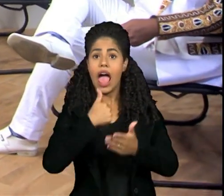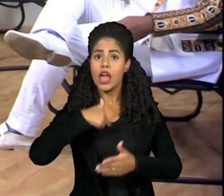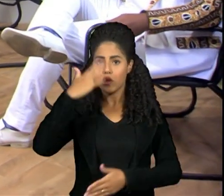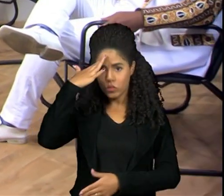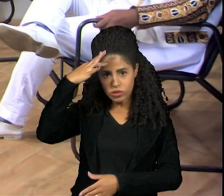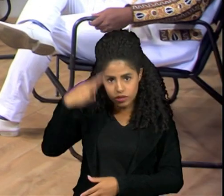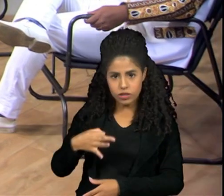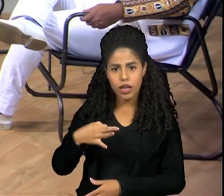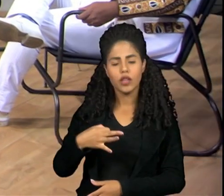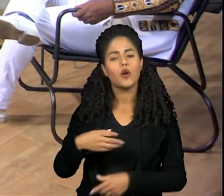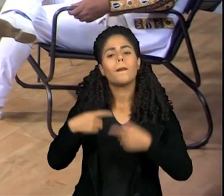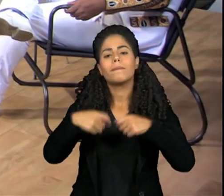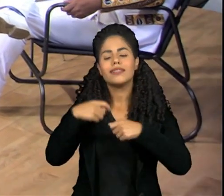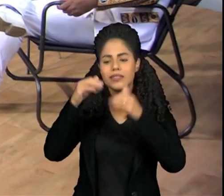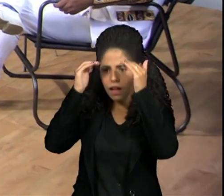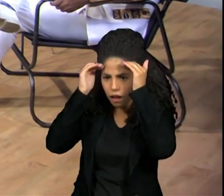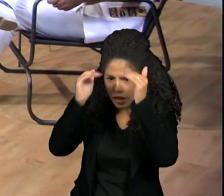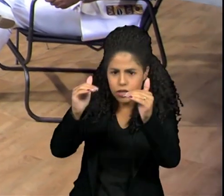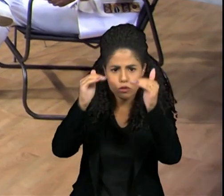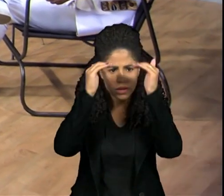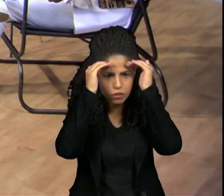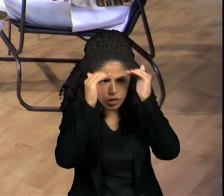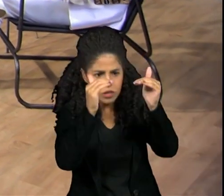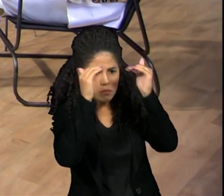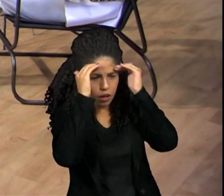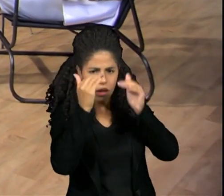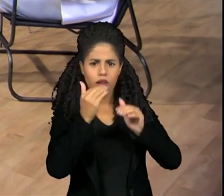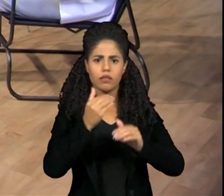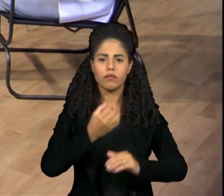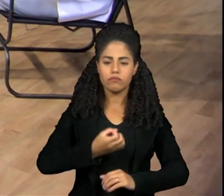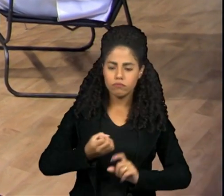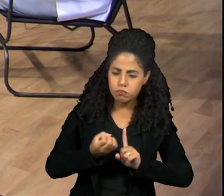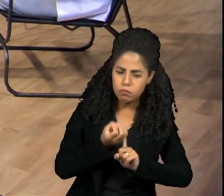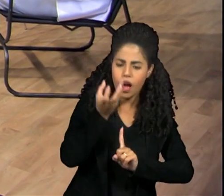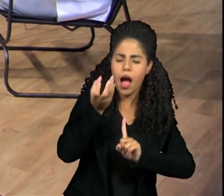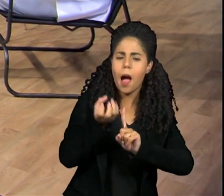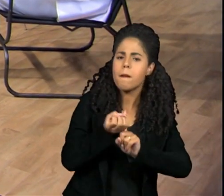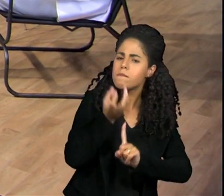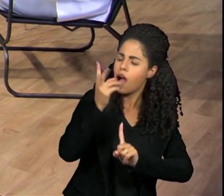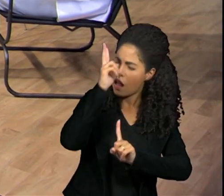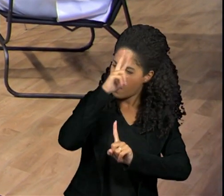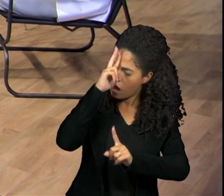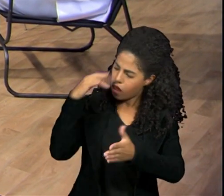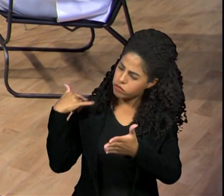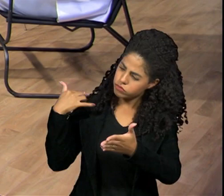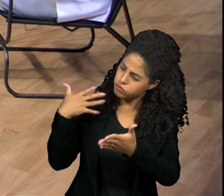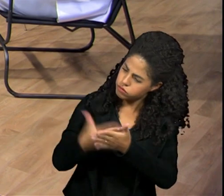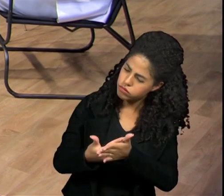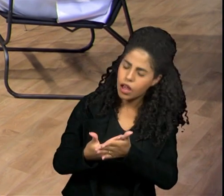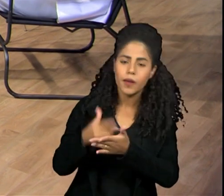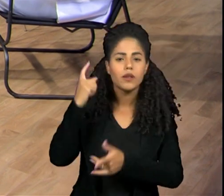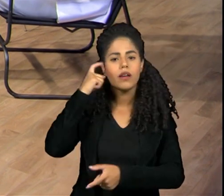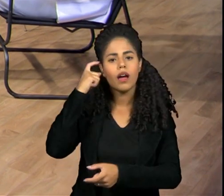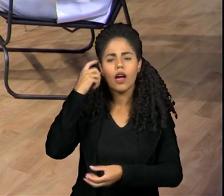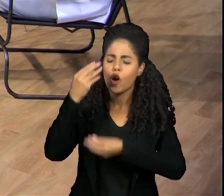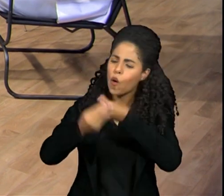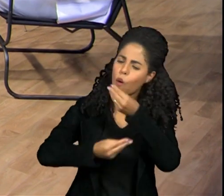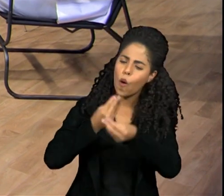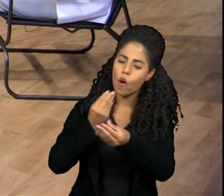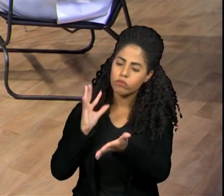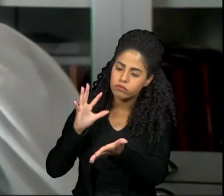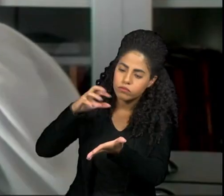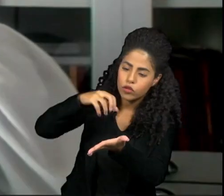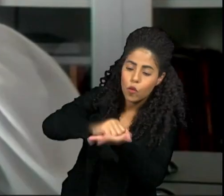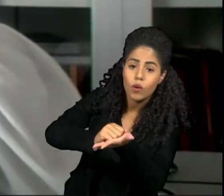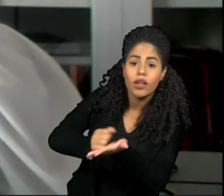que é necessário analisar esse discurso com um olhar mais histórico, pensando no processo de